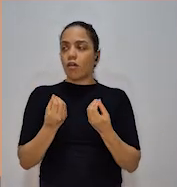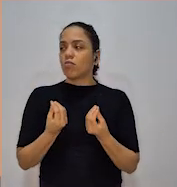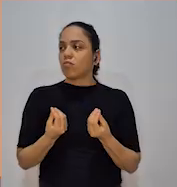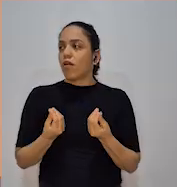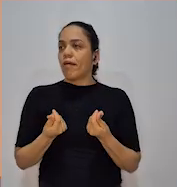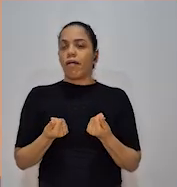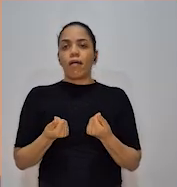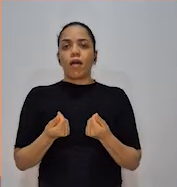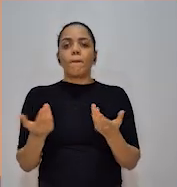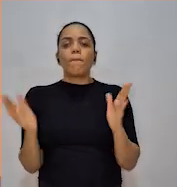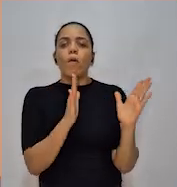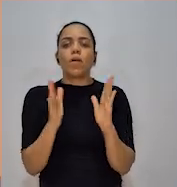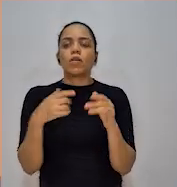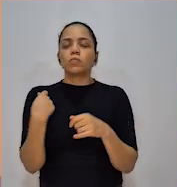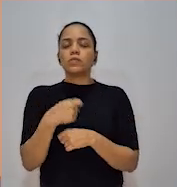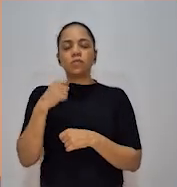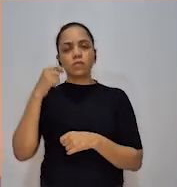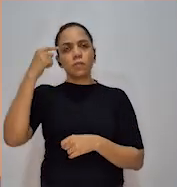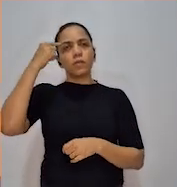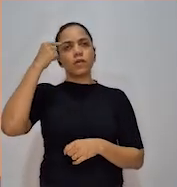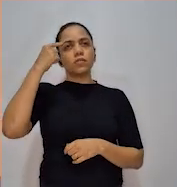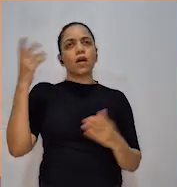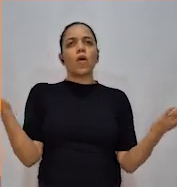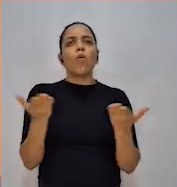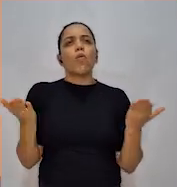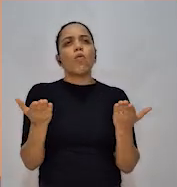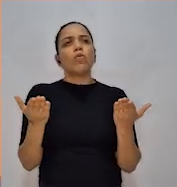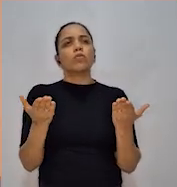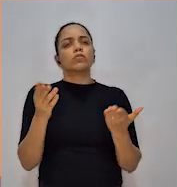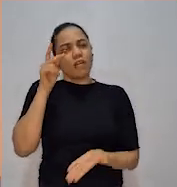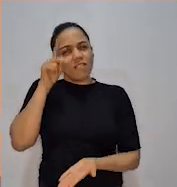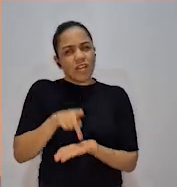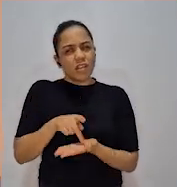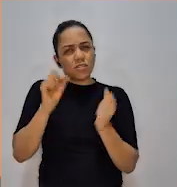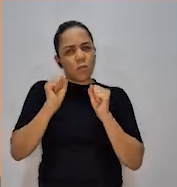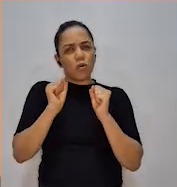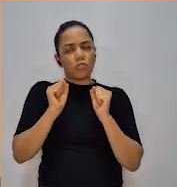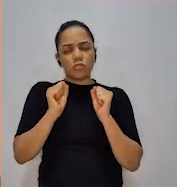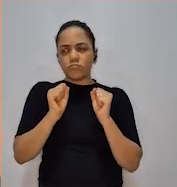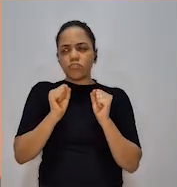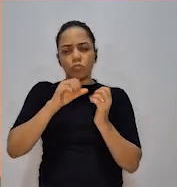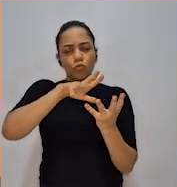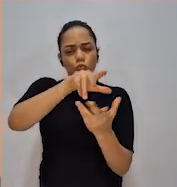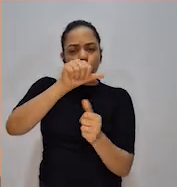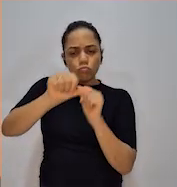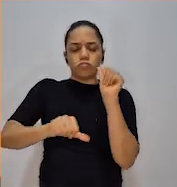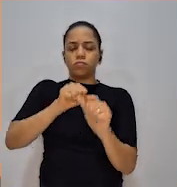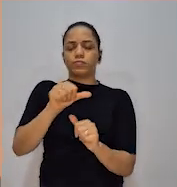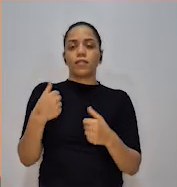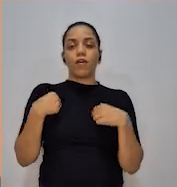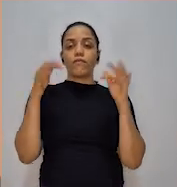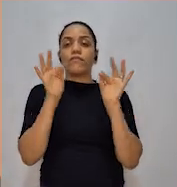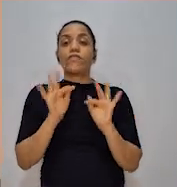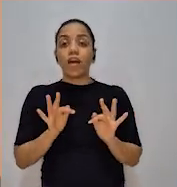um momento de enxergar o cenário, uma realidade onde a gente consegue transformar de fato. Fico muito feliz de ver as